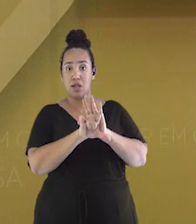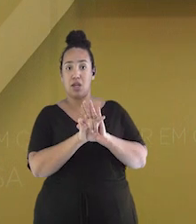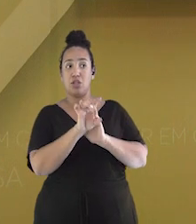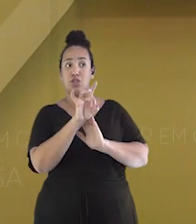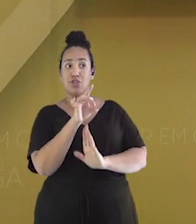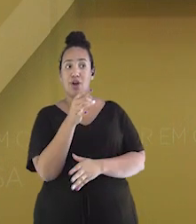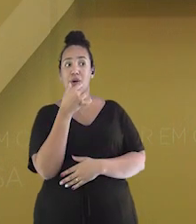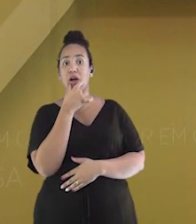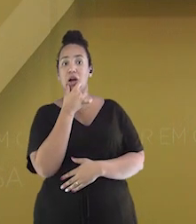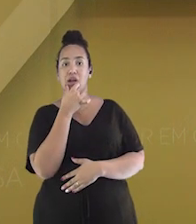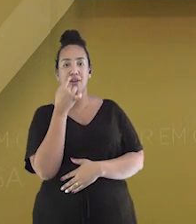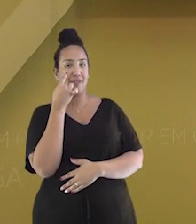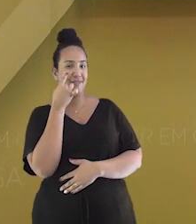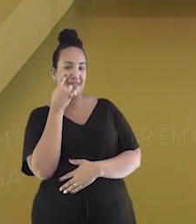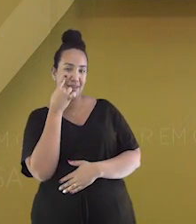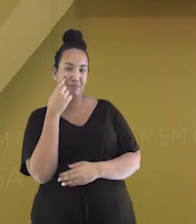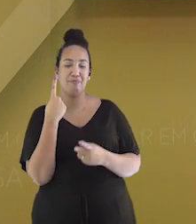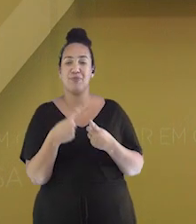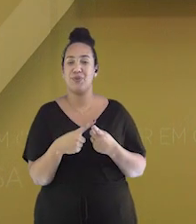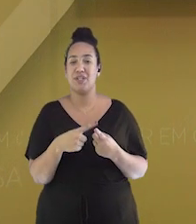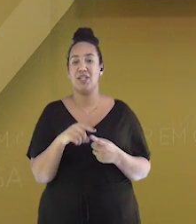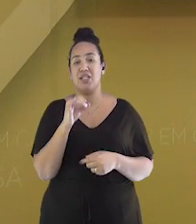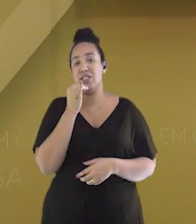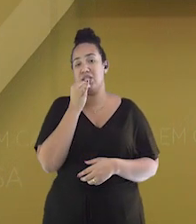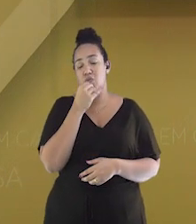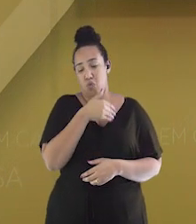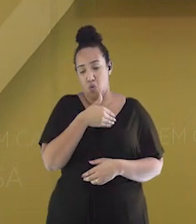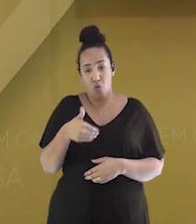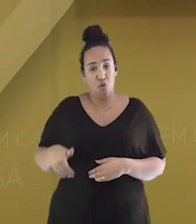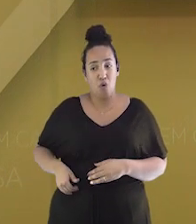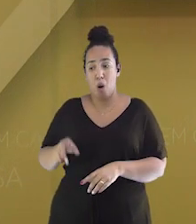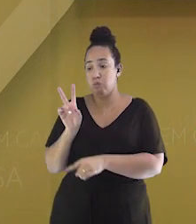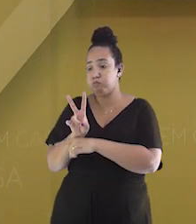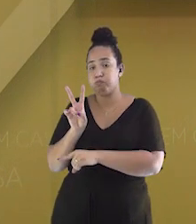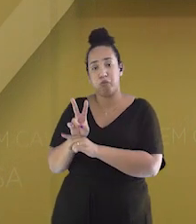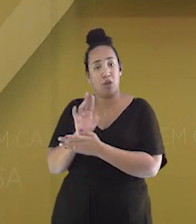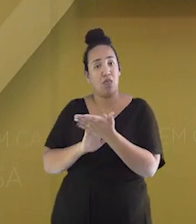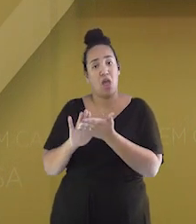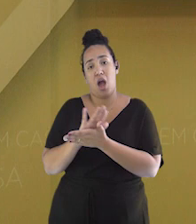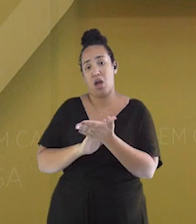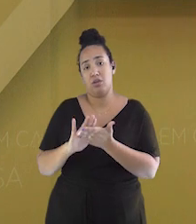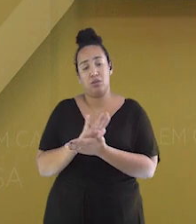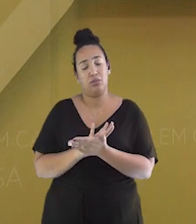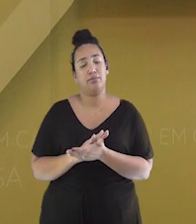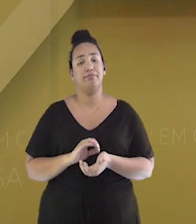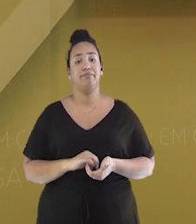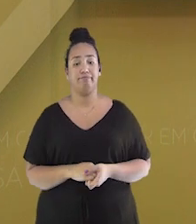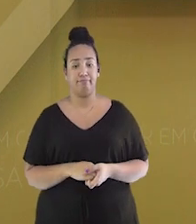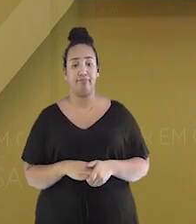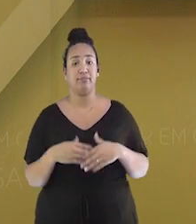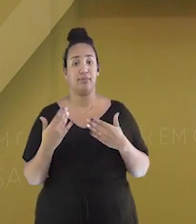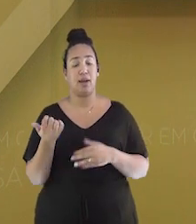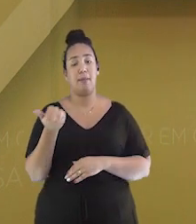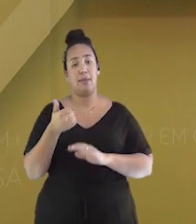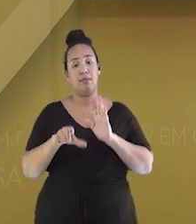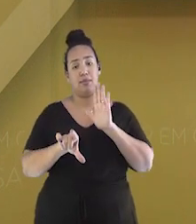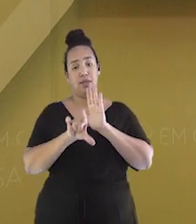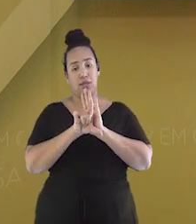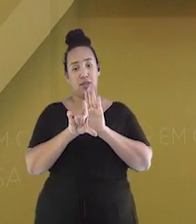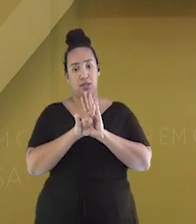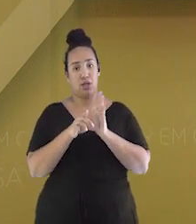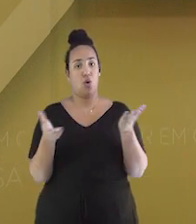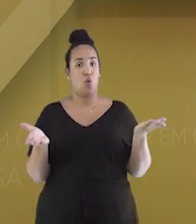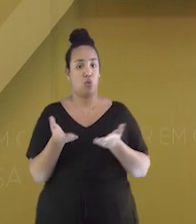Ver, devido à vista grossa do governo brasileiro referente ao tráfico de escravizados. Então, é a primeira lei que iremos